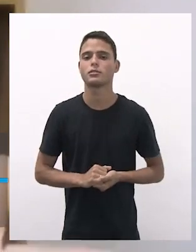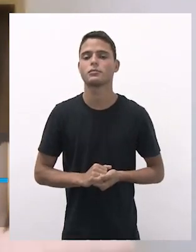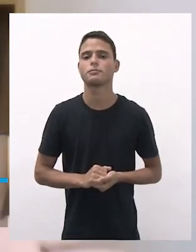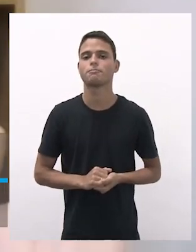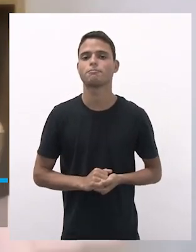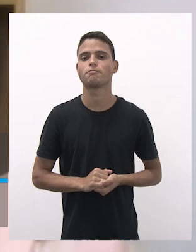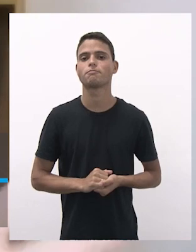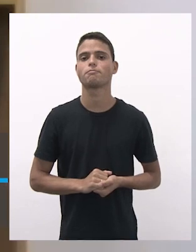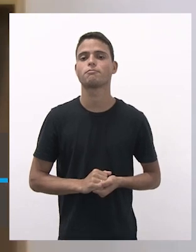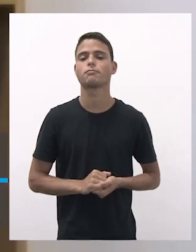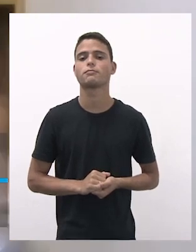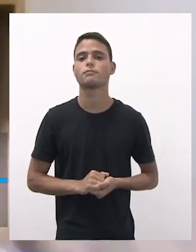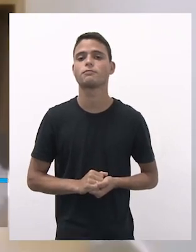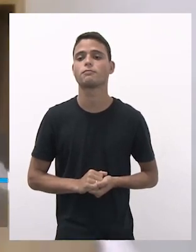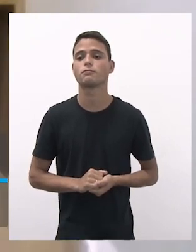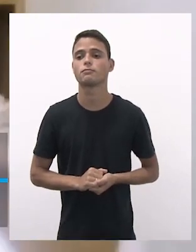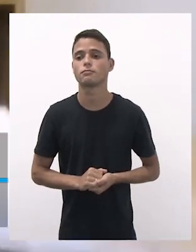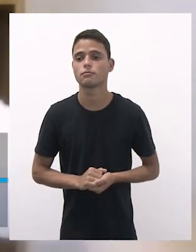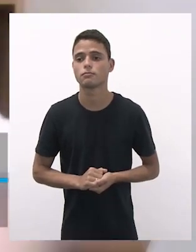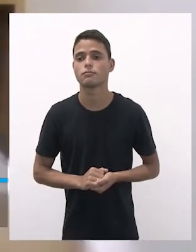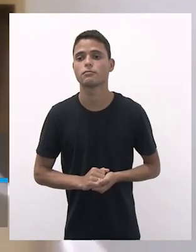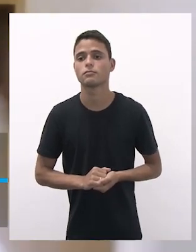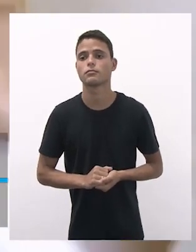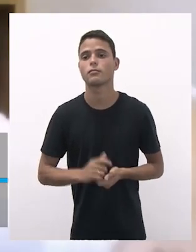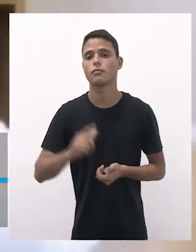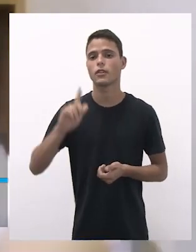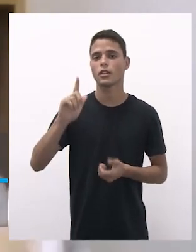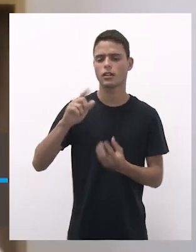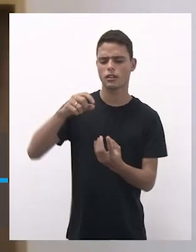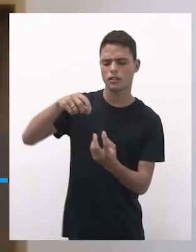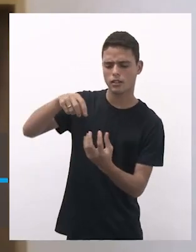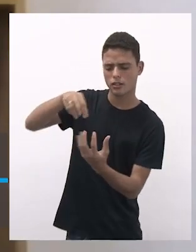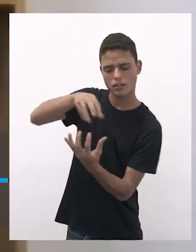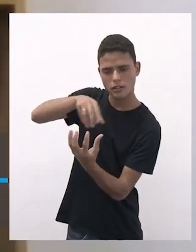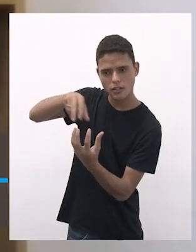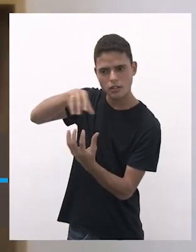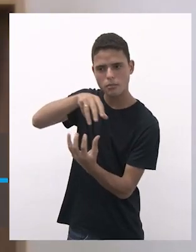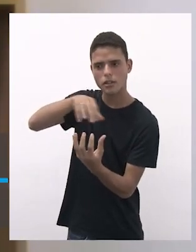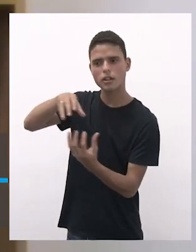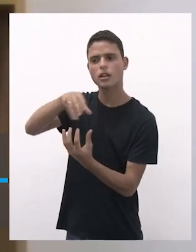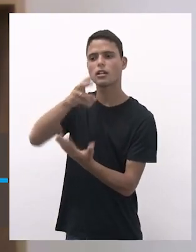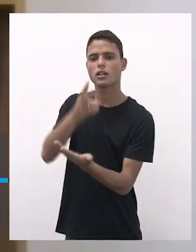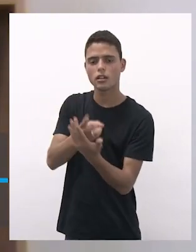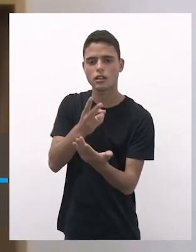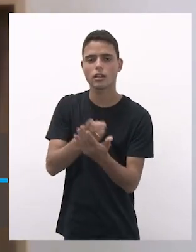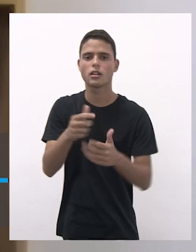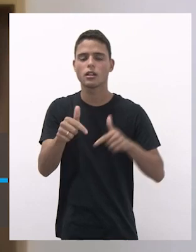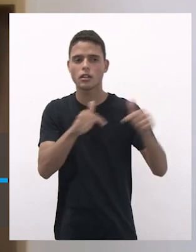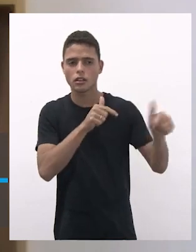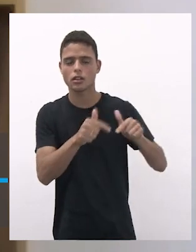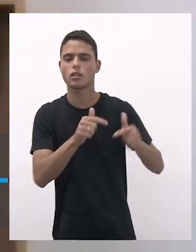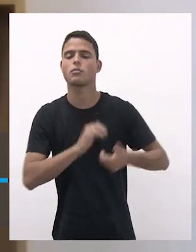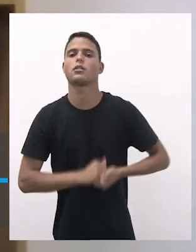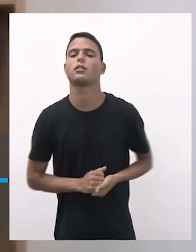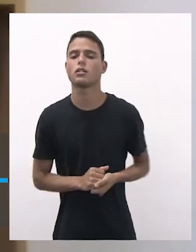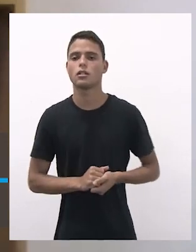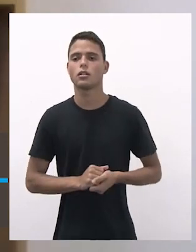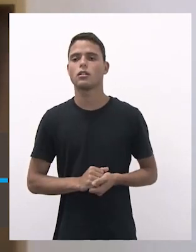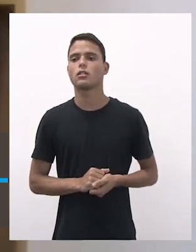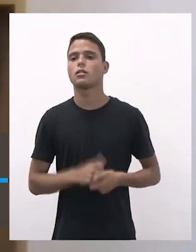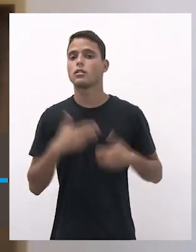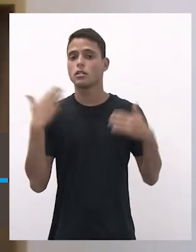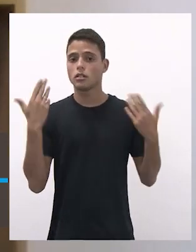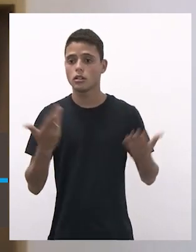posso deixar de dizer. Como geminiana, geminiano vai trabalhando com tudo isso. só me ajuda. É, com certeza o